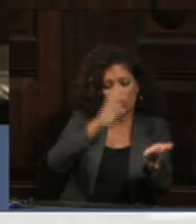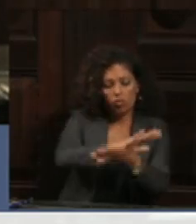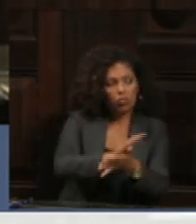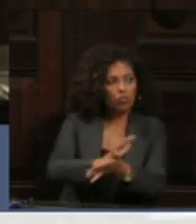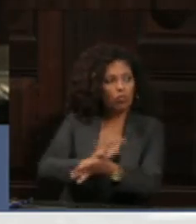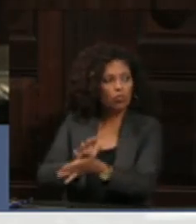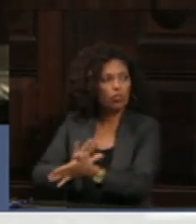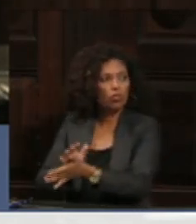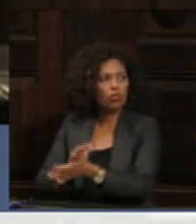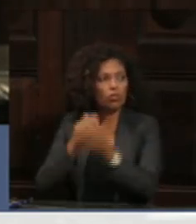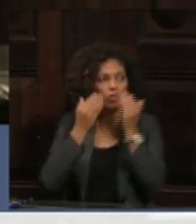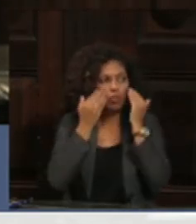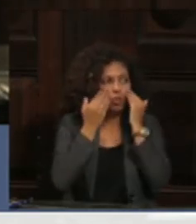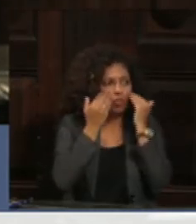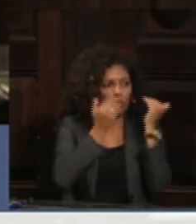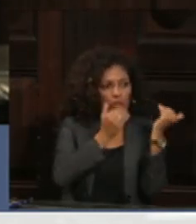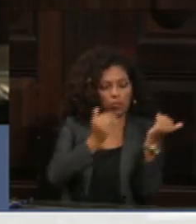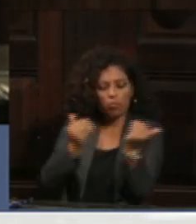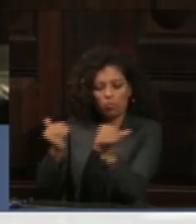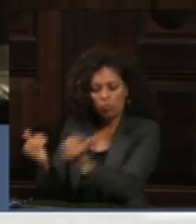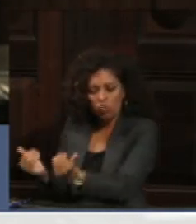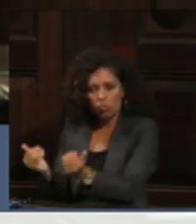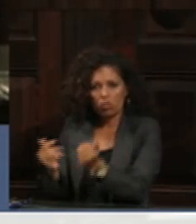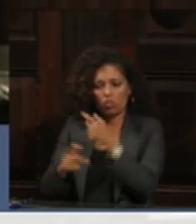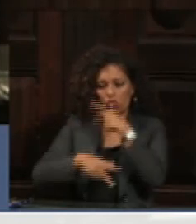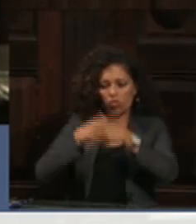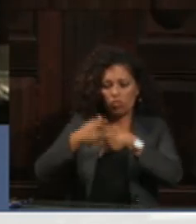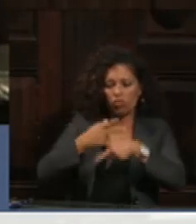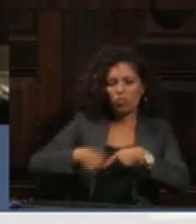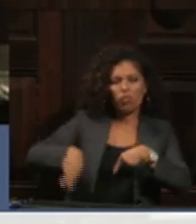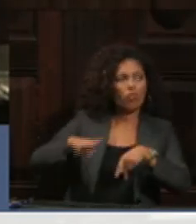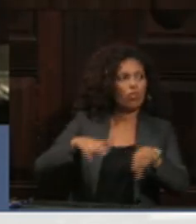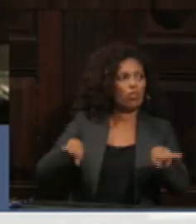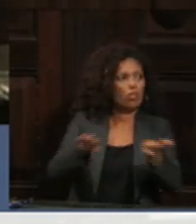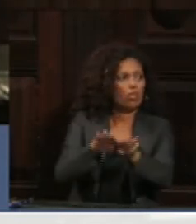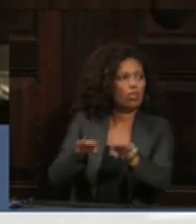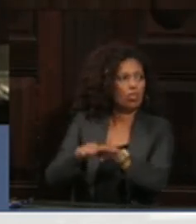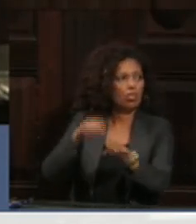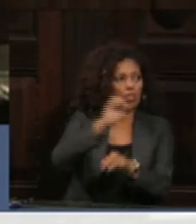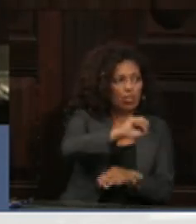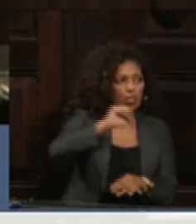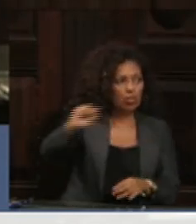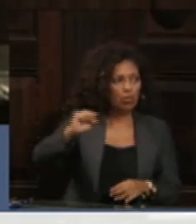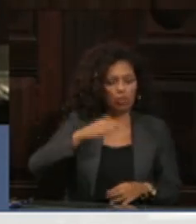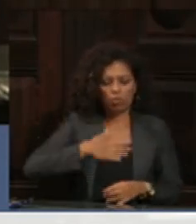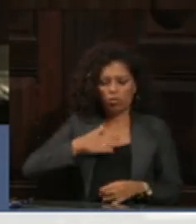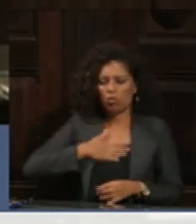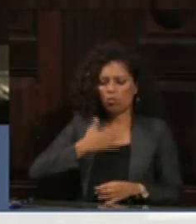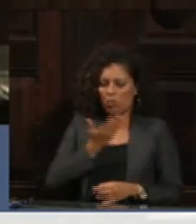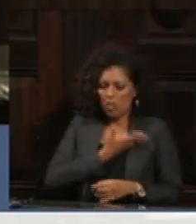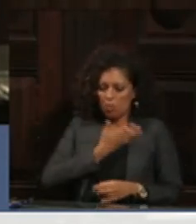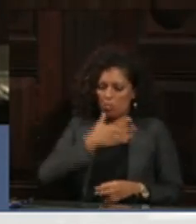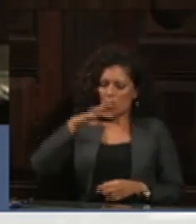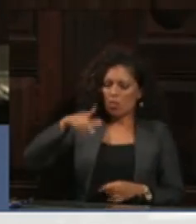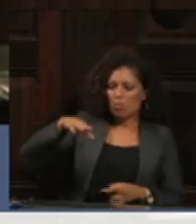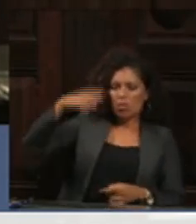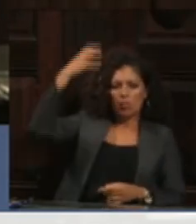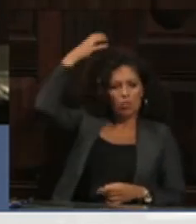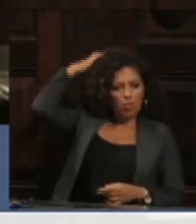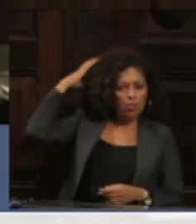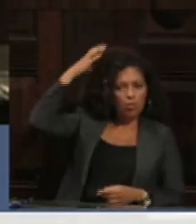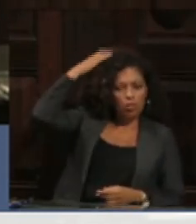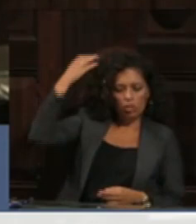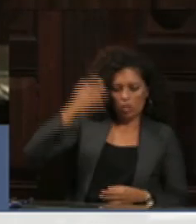que estrutura todas as relações, que matou Marielle, minha irmã, minha amiga, com quem